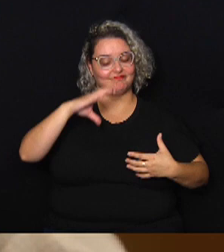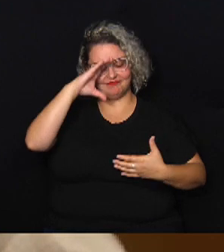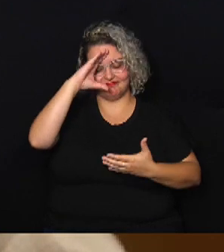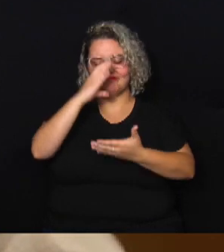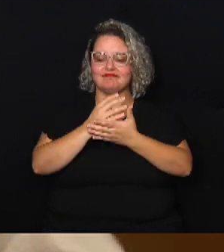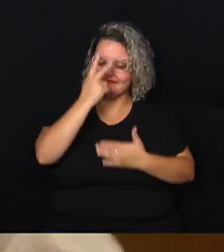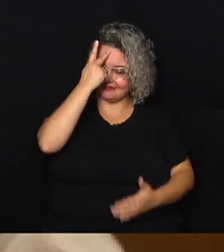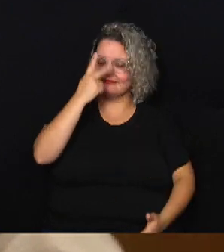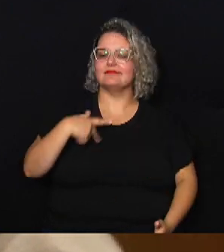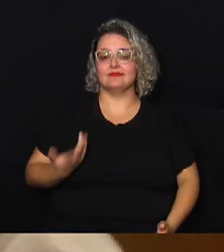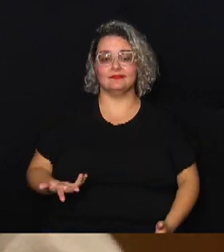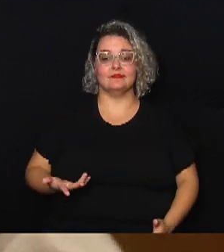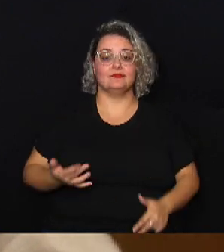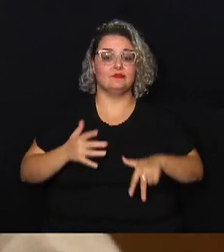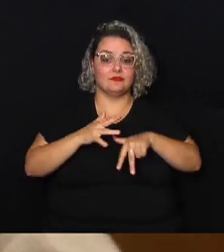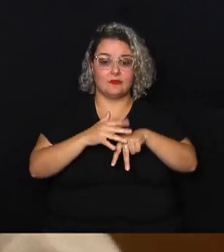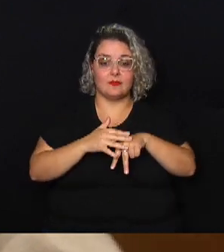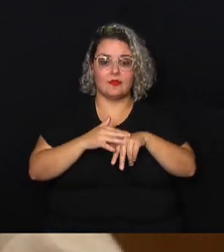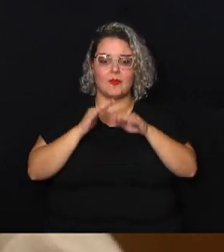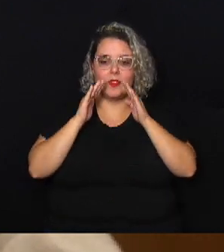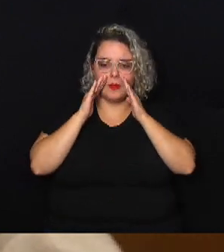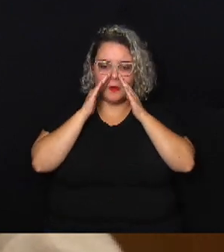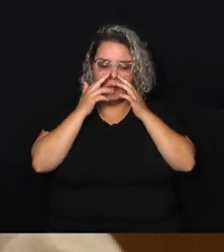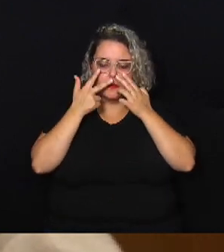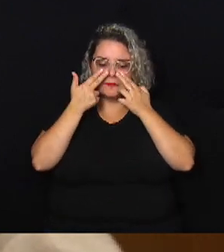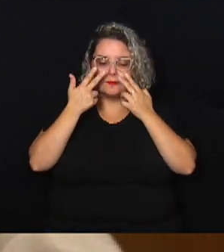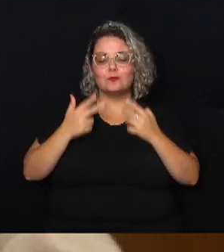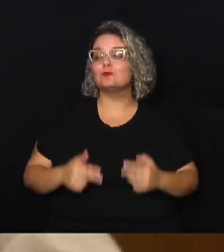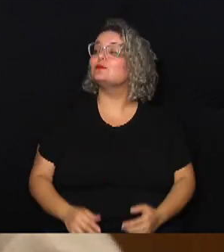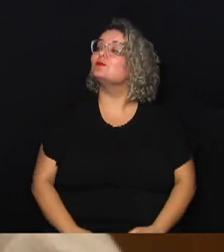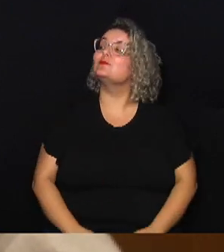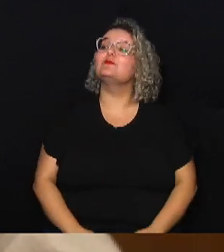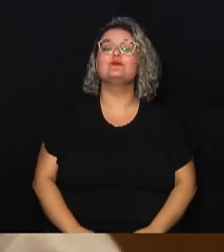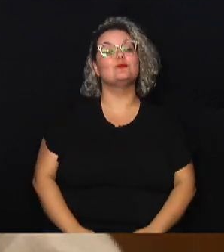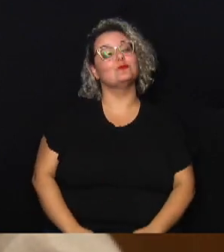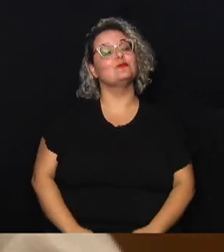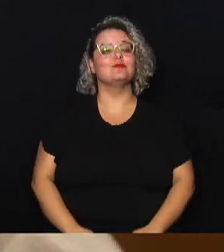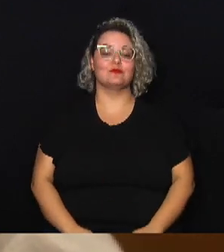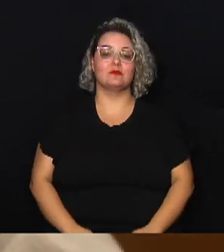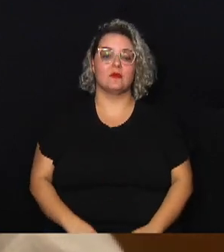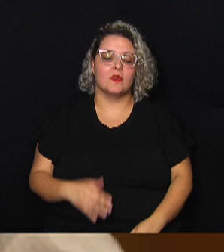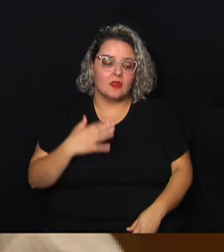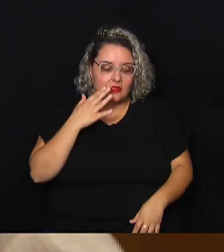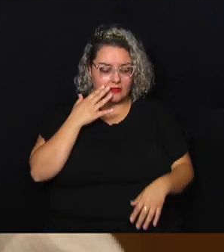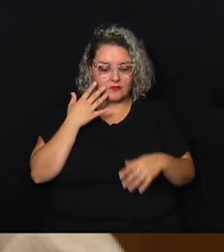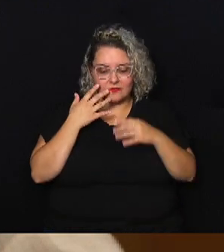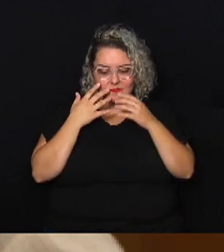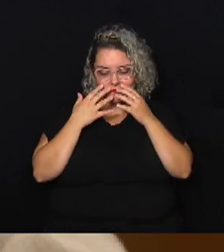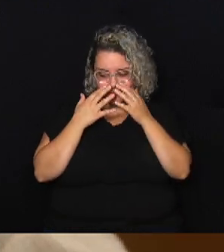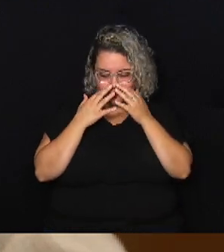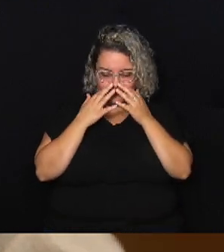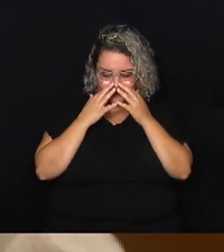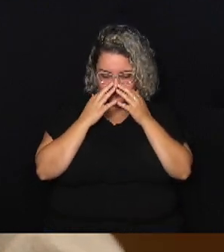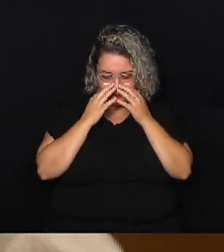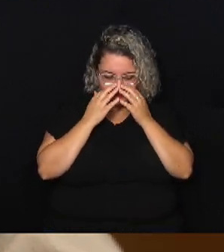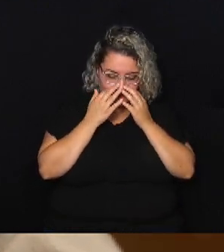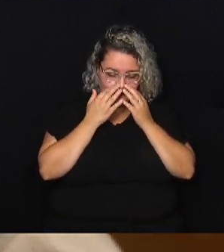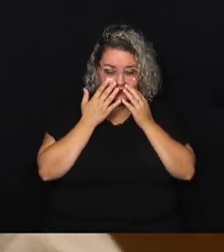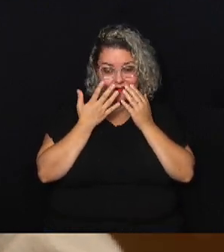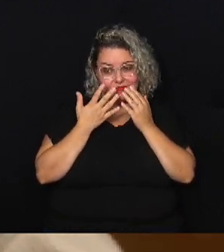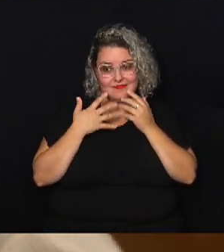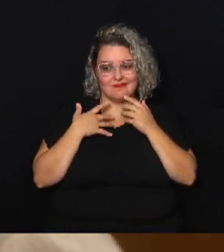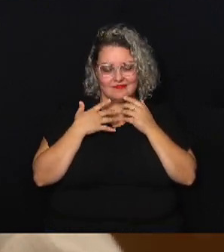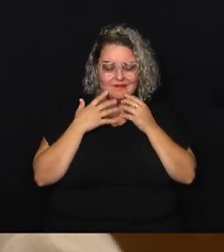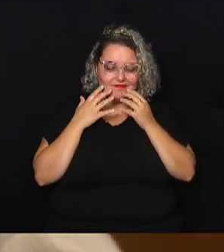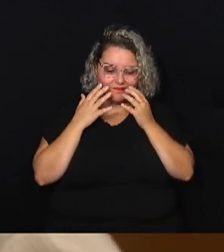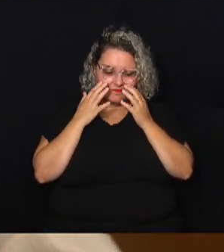Uma paciente que faz uma rinoplastia, que se incomoda muito com o formato do nariz,